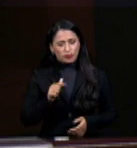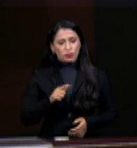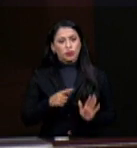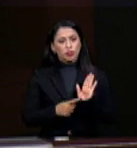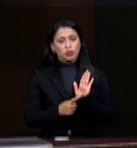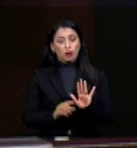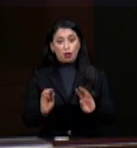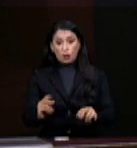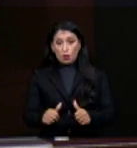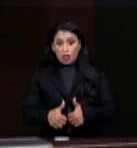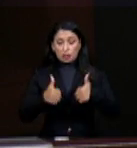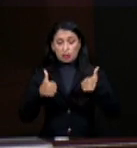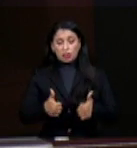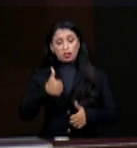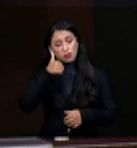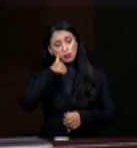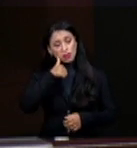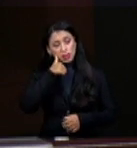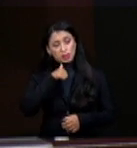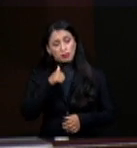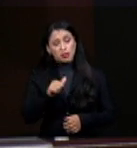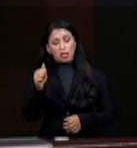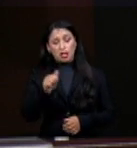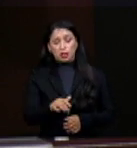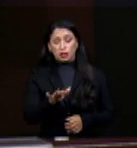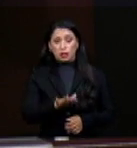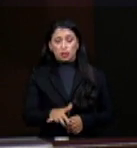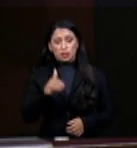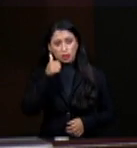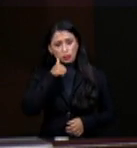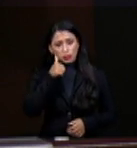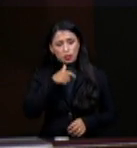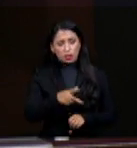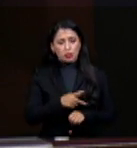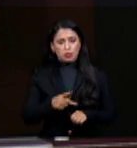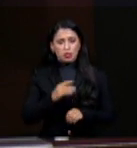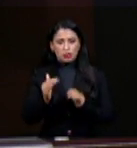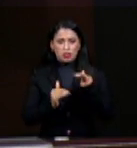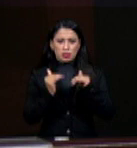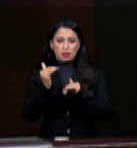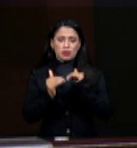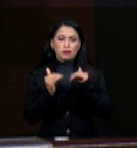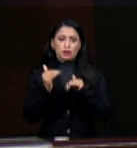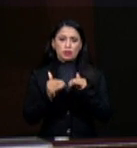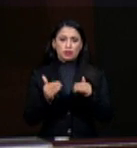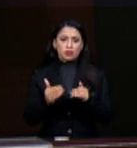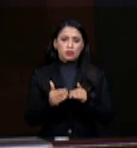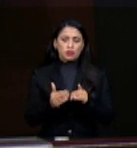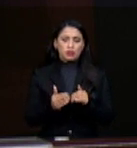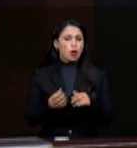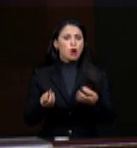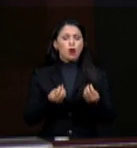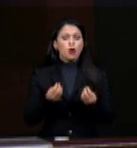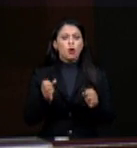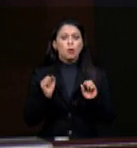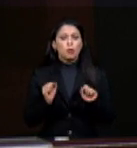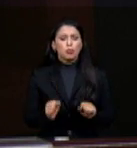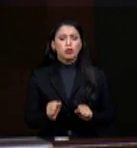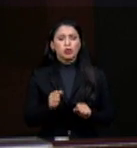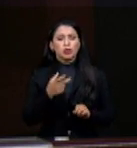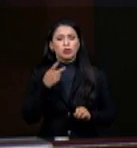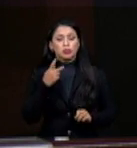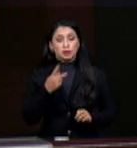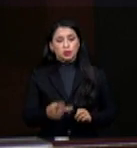de qualidade para meninas, adolescentes e mulheres em países em desenvolvimento. Como podemos ver,